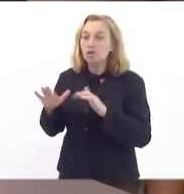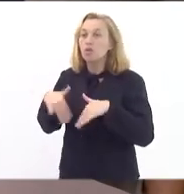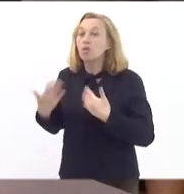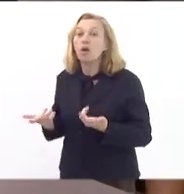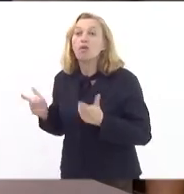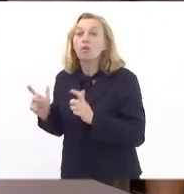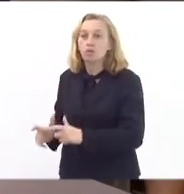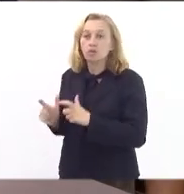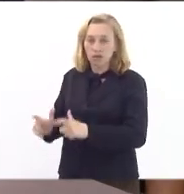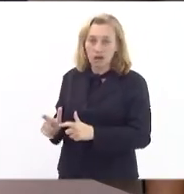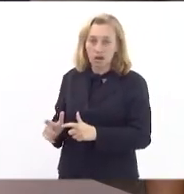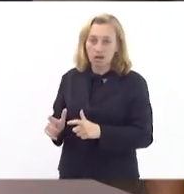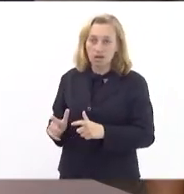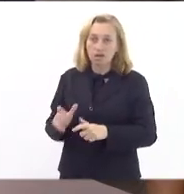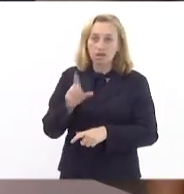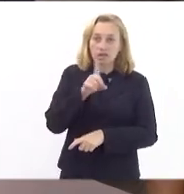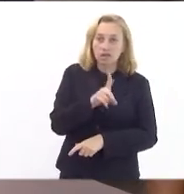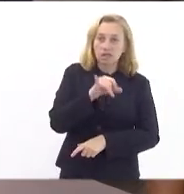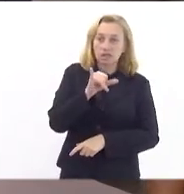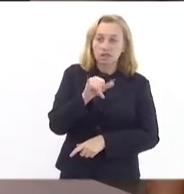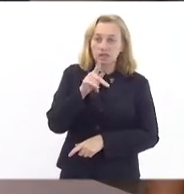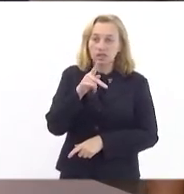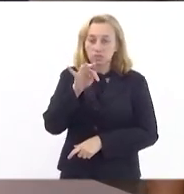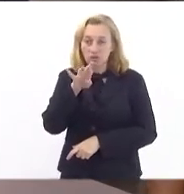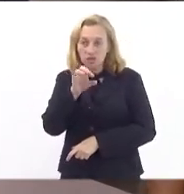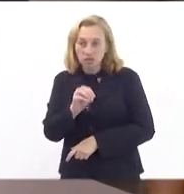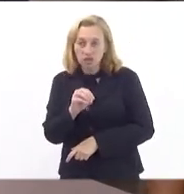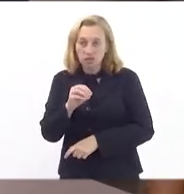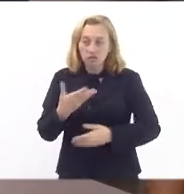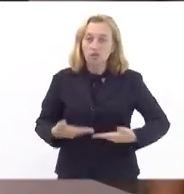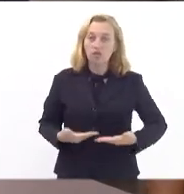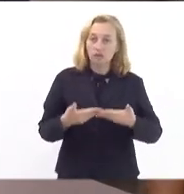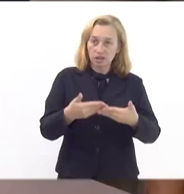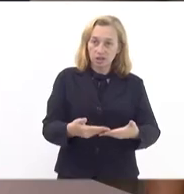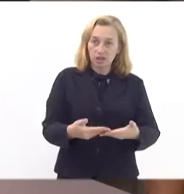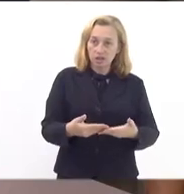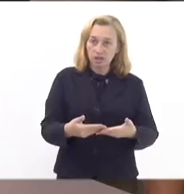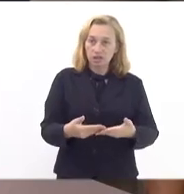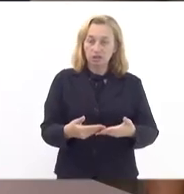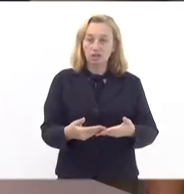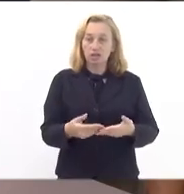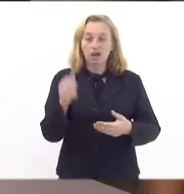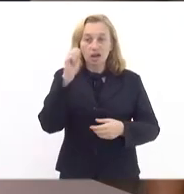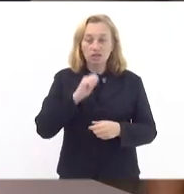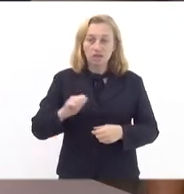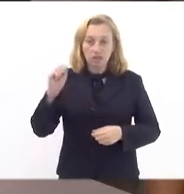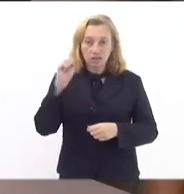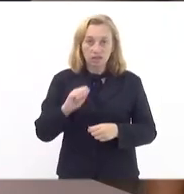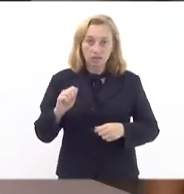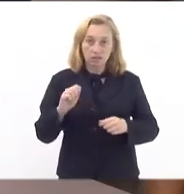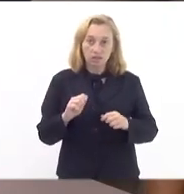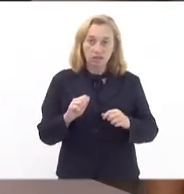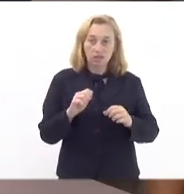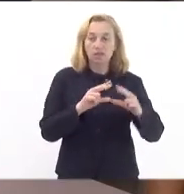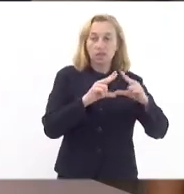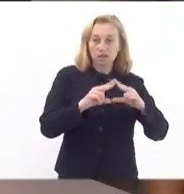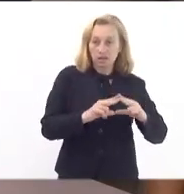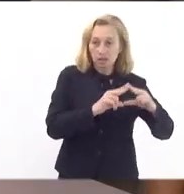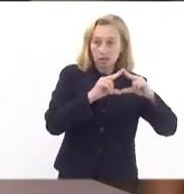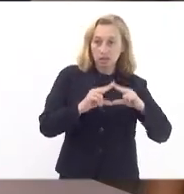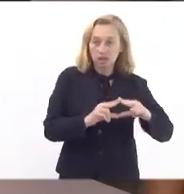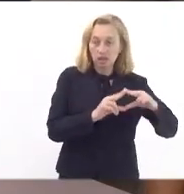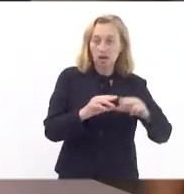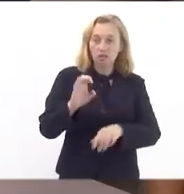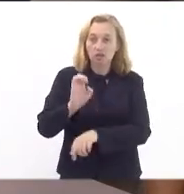isso existe um dispositivo que inclusive foi oferecida pela associação de recicladores ao estado e aqui